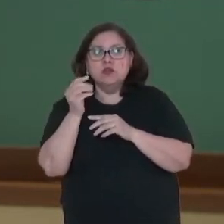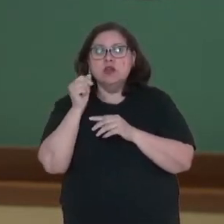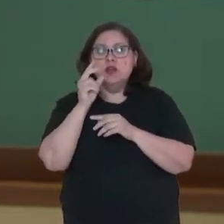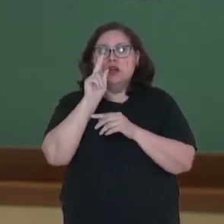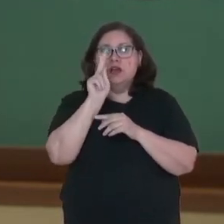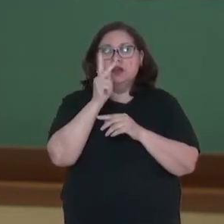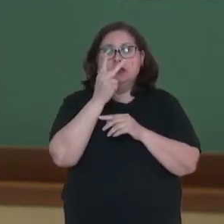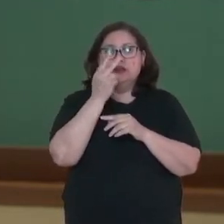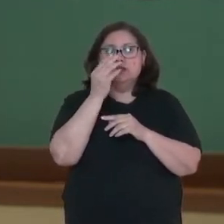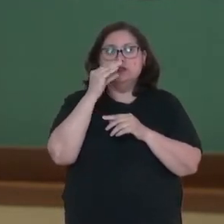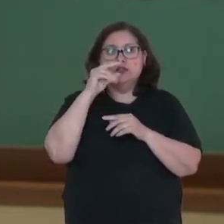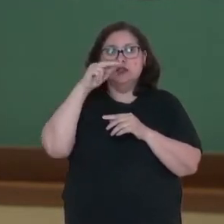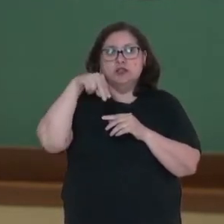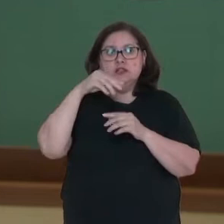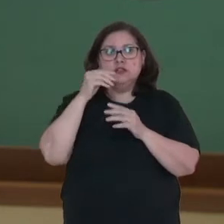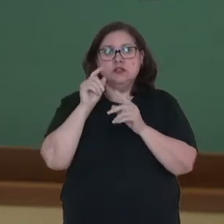cianítrico